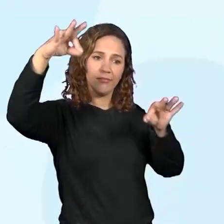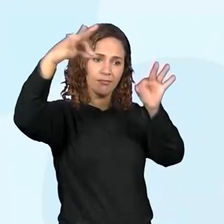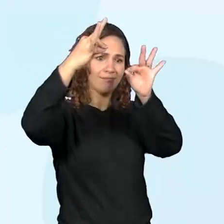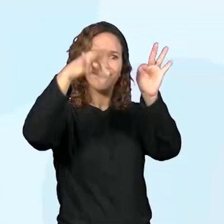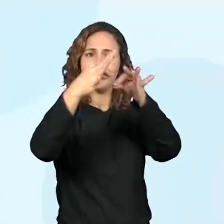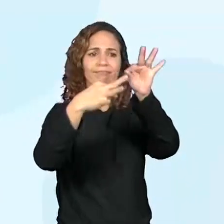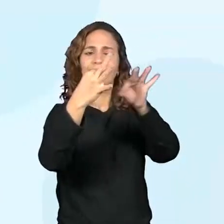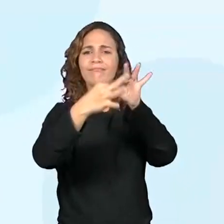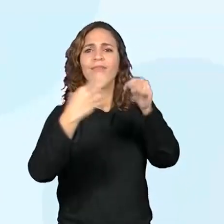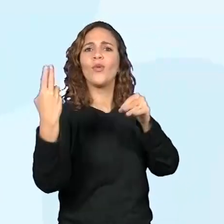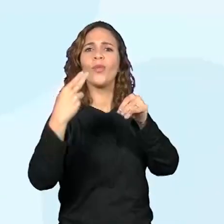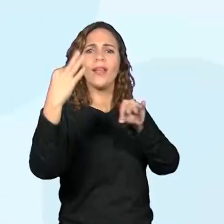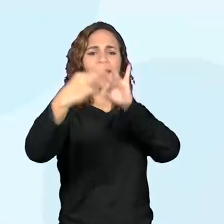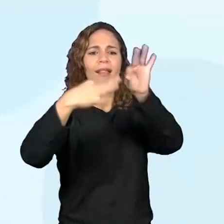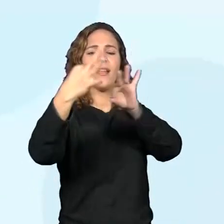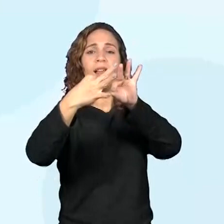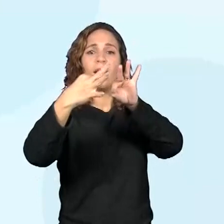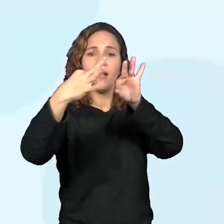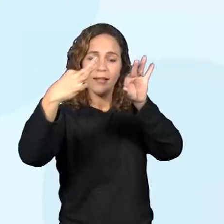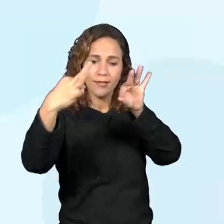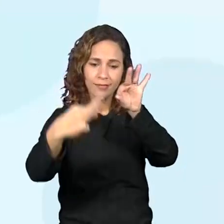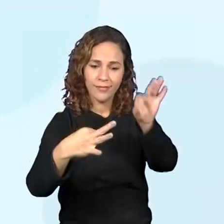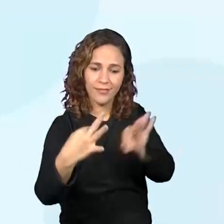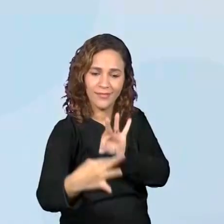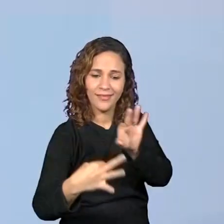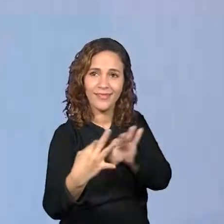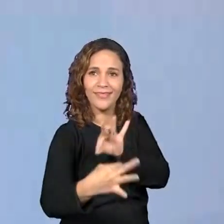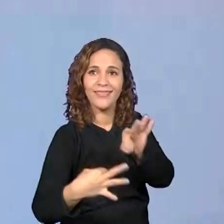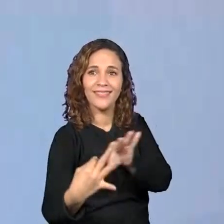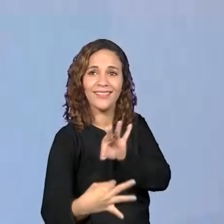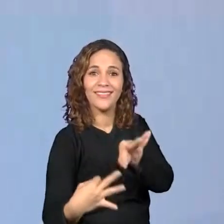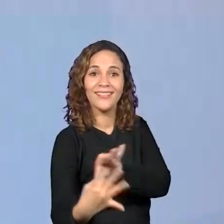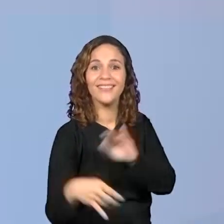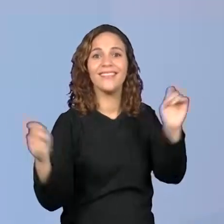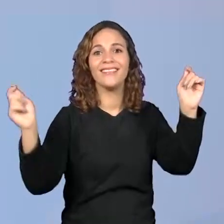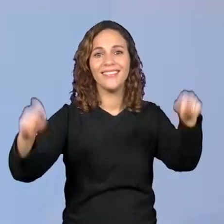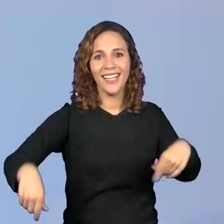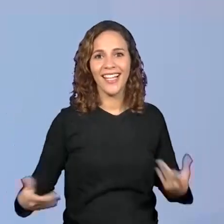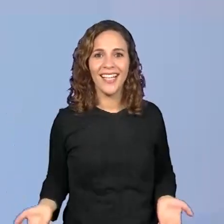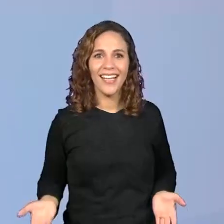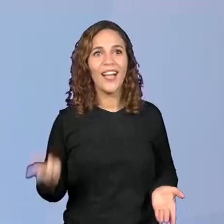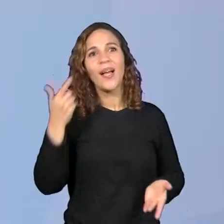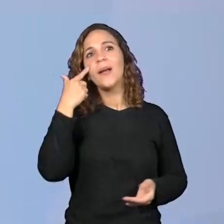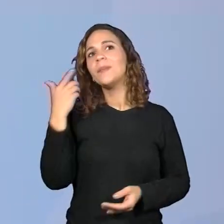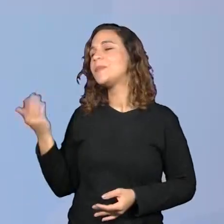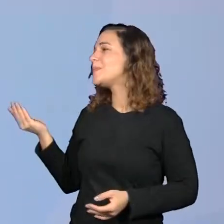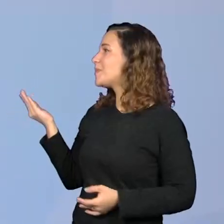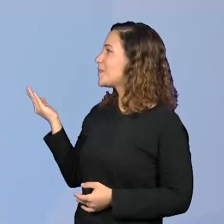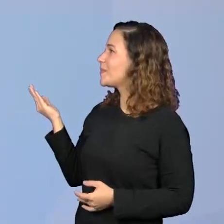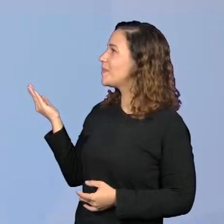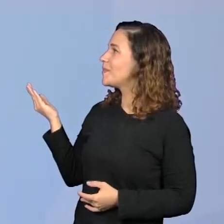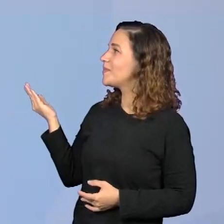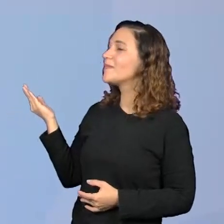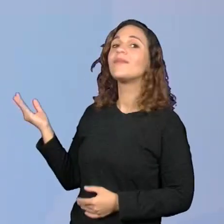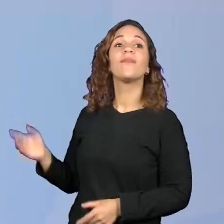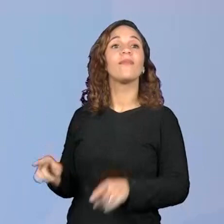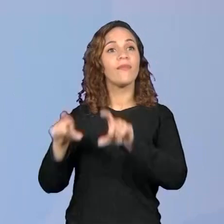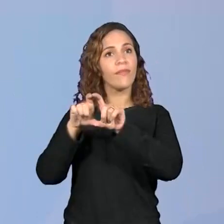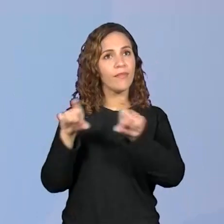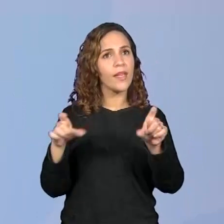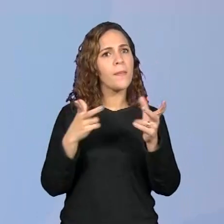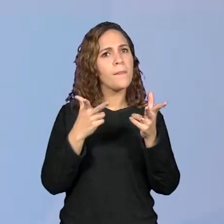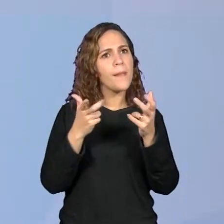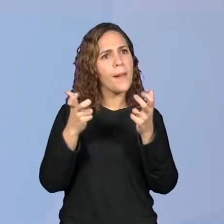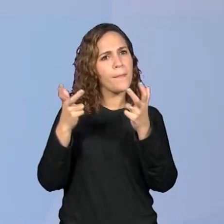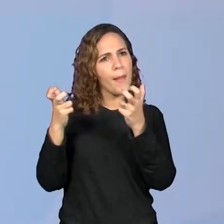ficar juntinho, esses namorados, né? E olha só que legal, em todas essas tirinhas nós conseguimos observar, né,